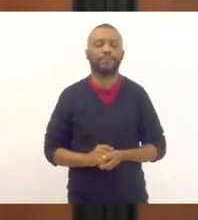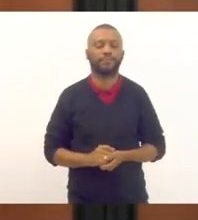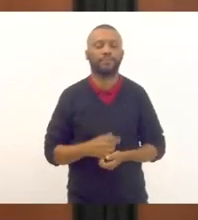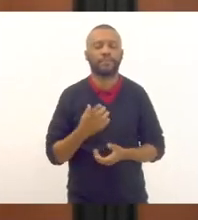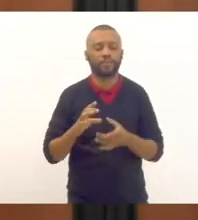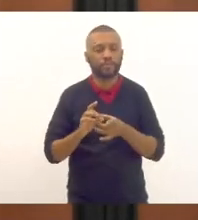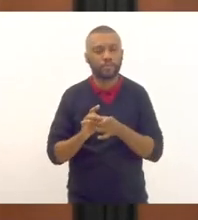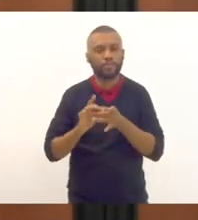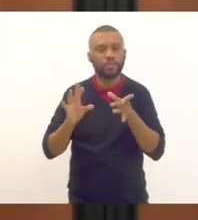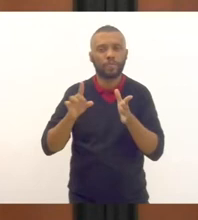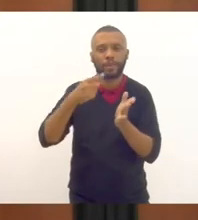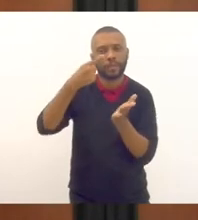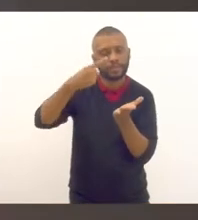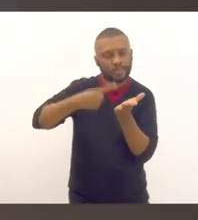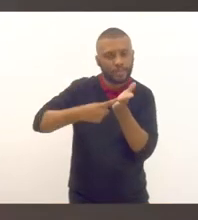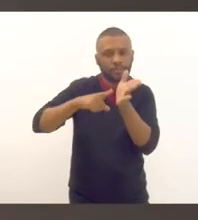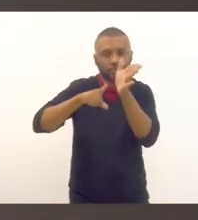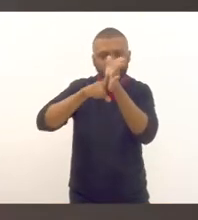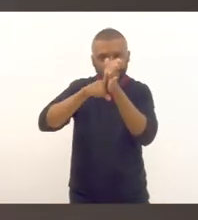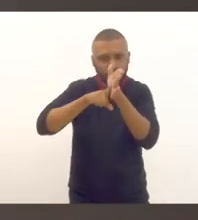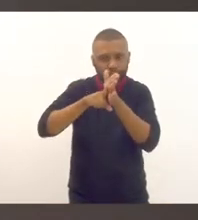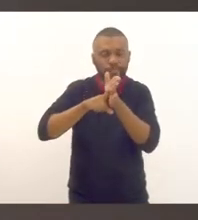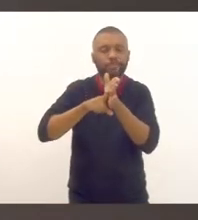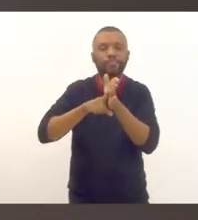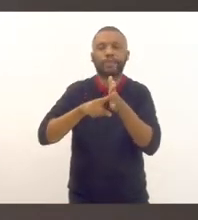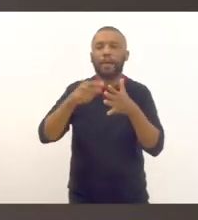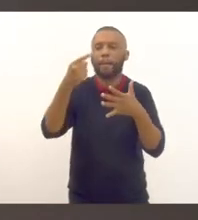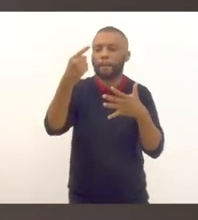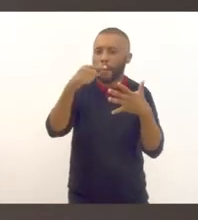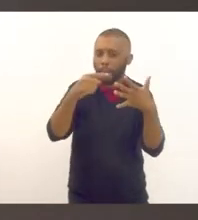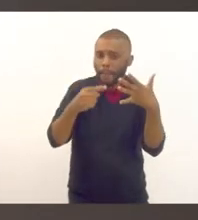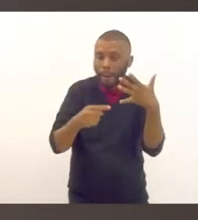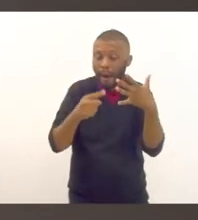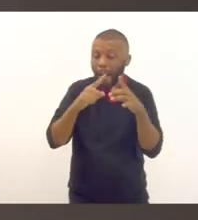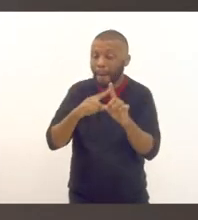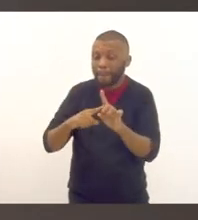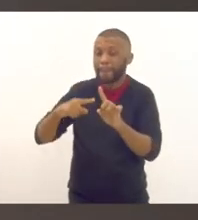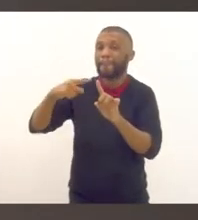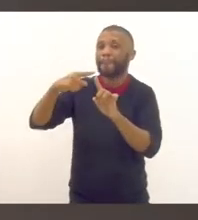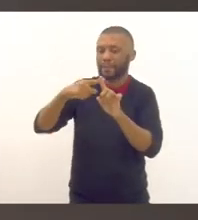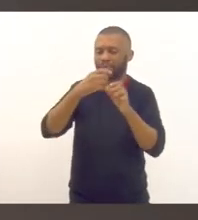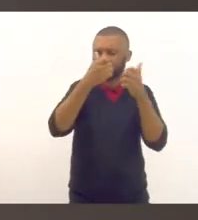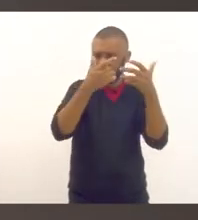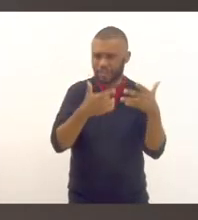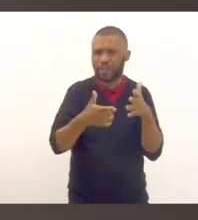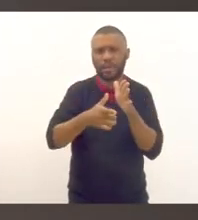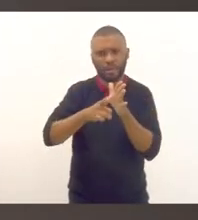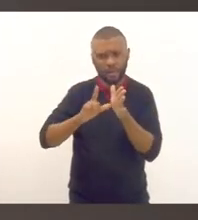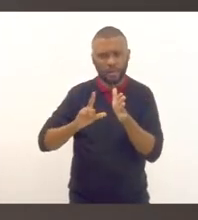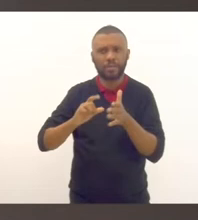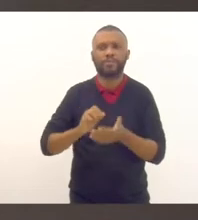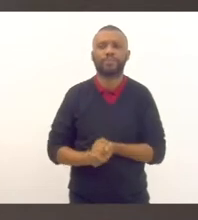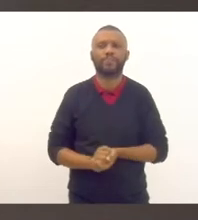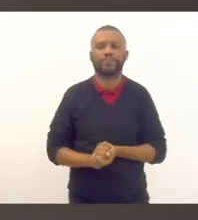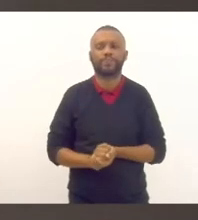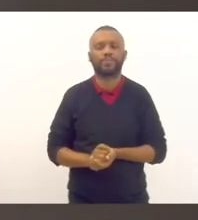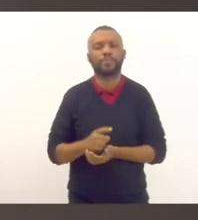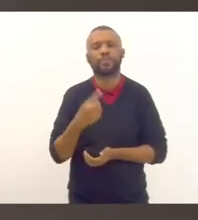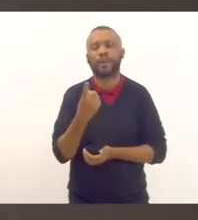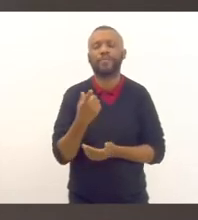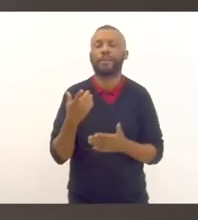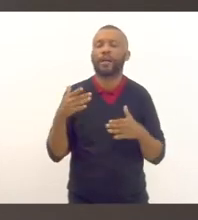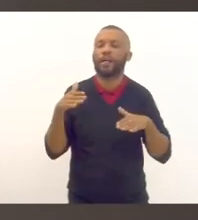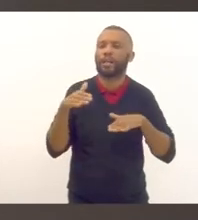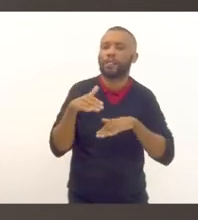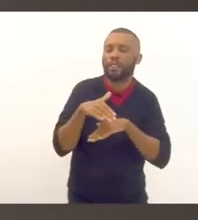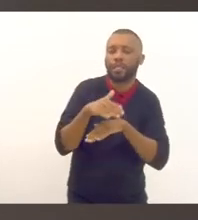Disponibilidade para agendamento de vistoria. Fora isso tudo, né, que eu acabei de falar, a gente fica ainda à mercê do